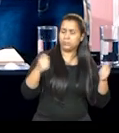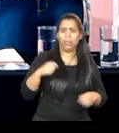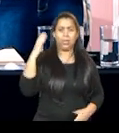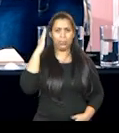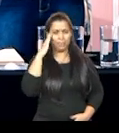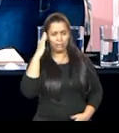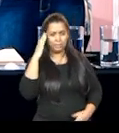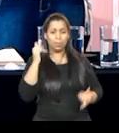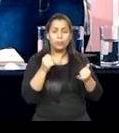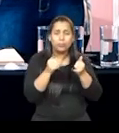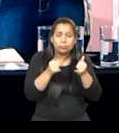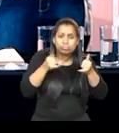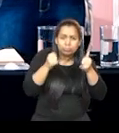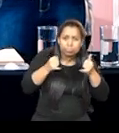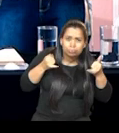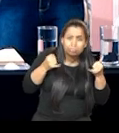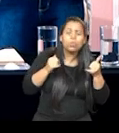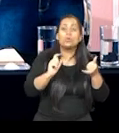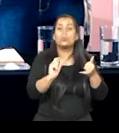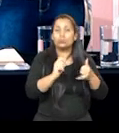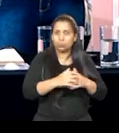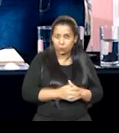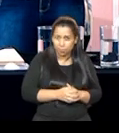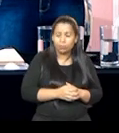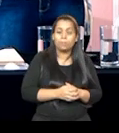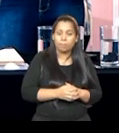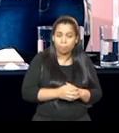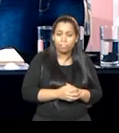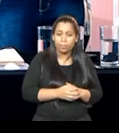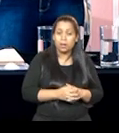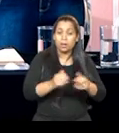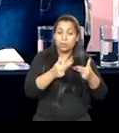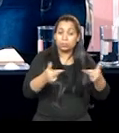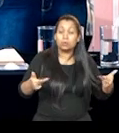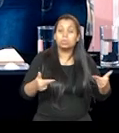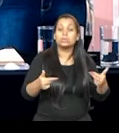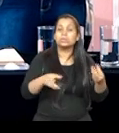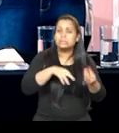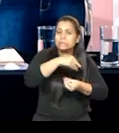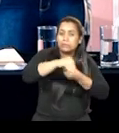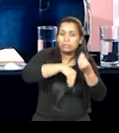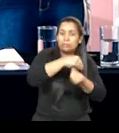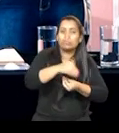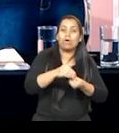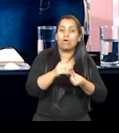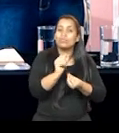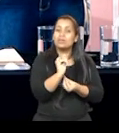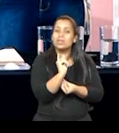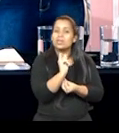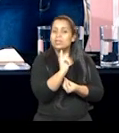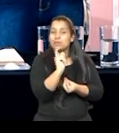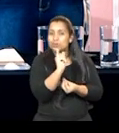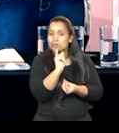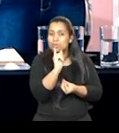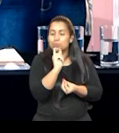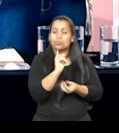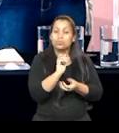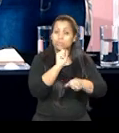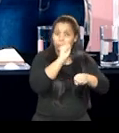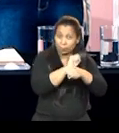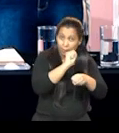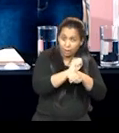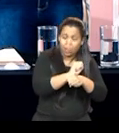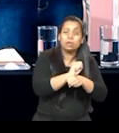por eletricidade o conjunto dos fenômenos naturais que envolvem carga elétrica estacionária,